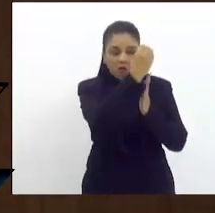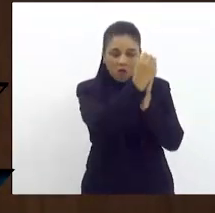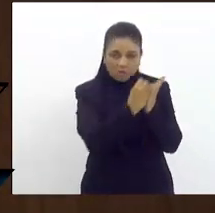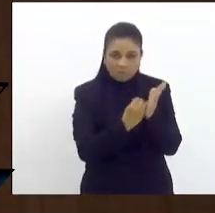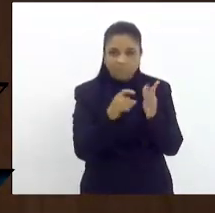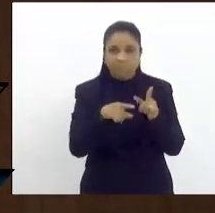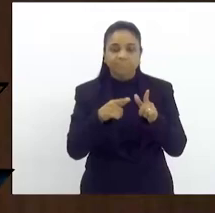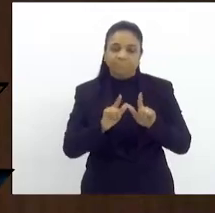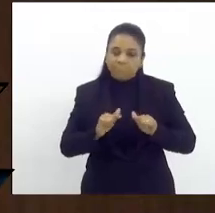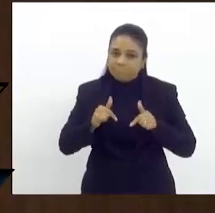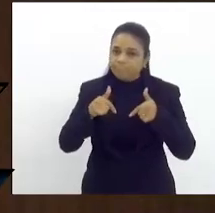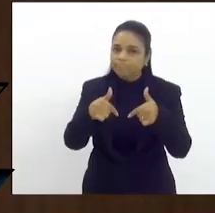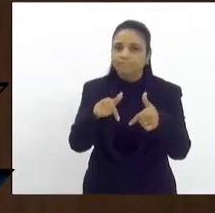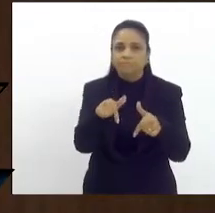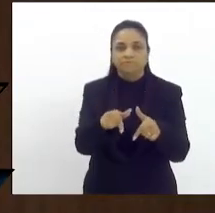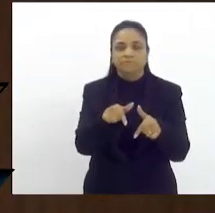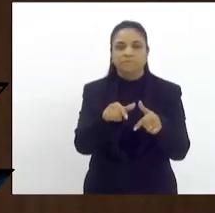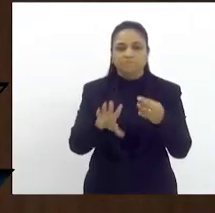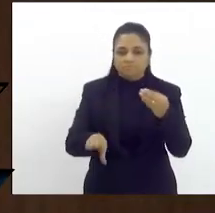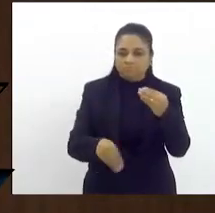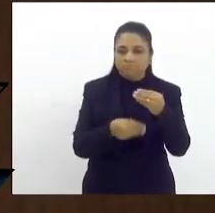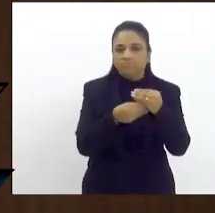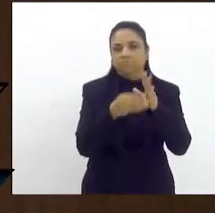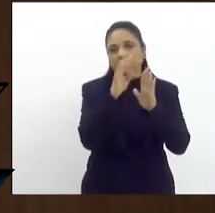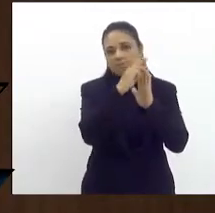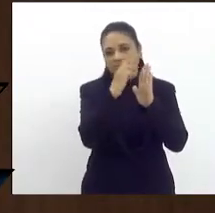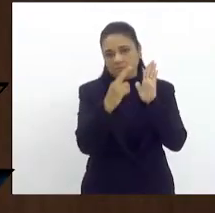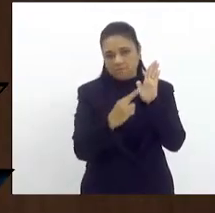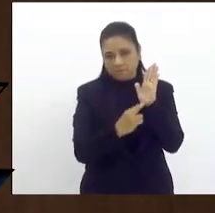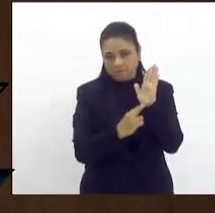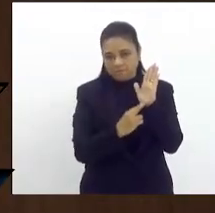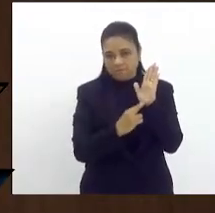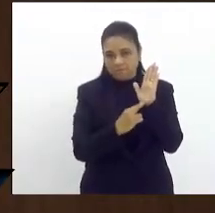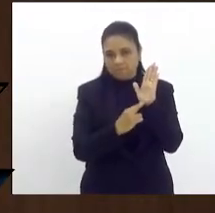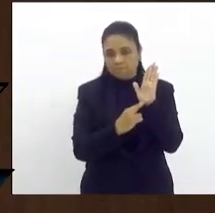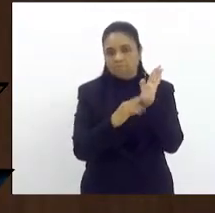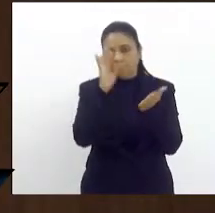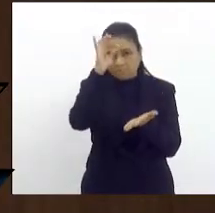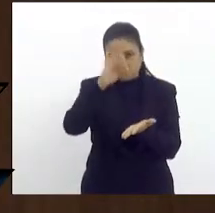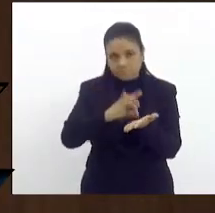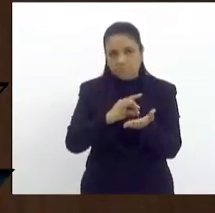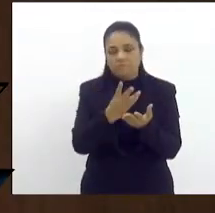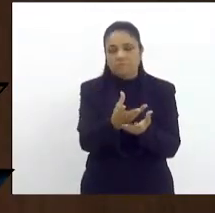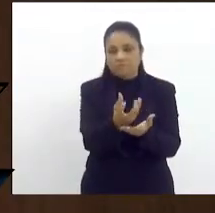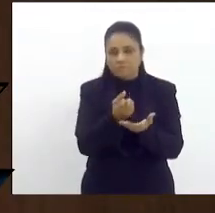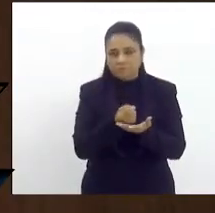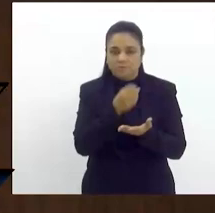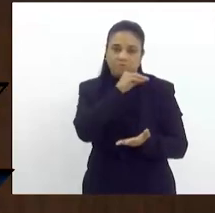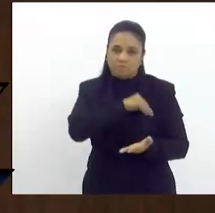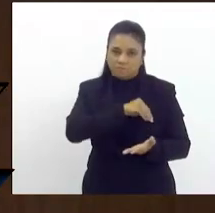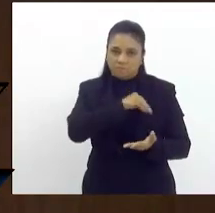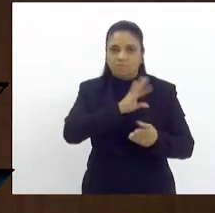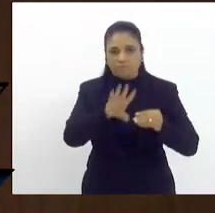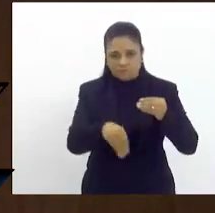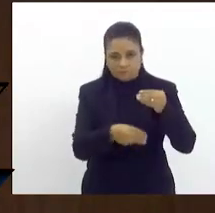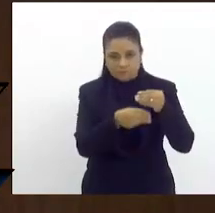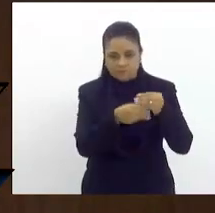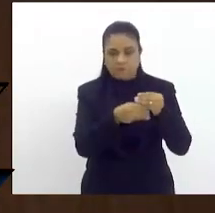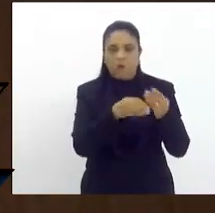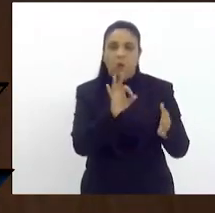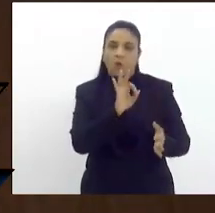de tomar providências necessárias para editar as normas necessárias para tornar real o recebimento do adicional concedido aos policiais penais